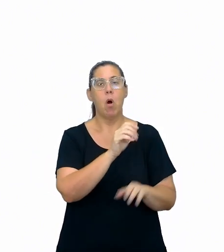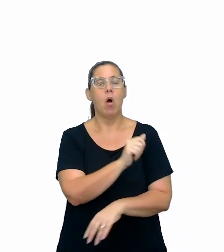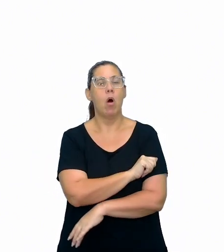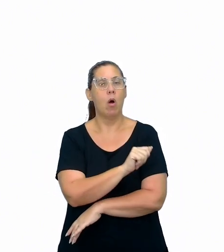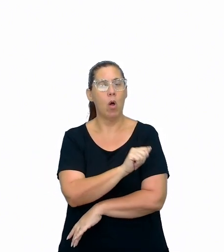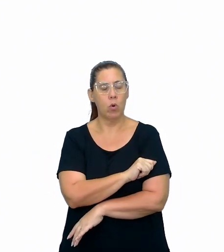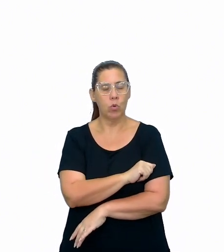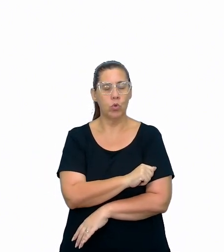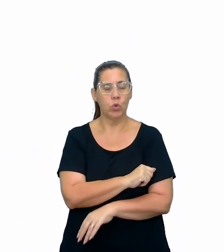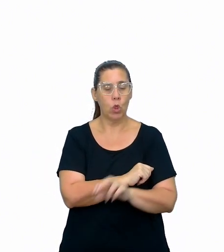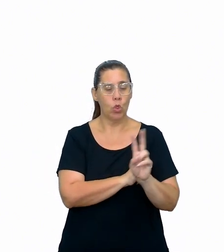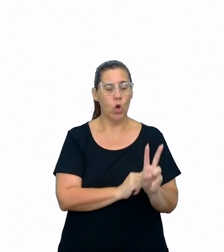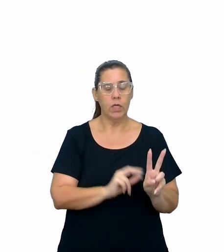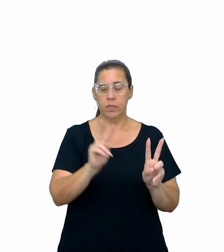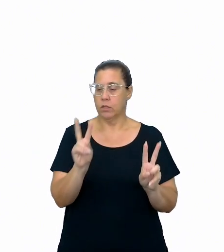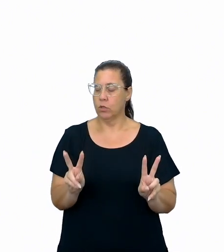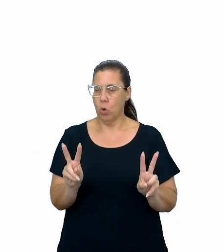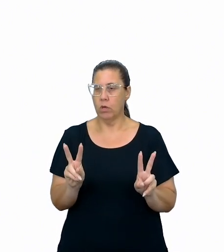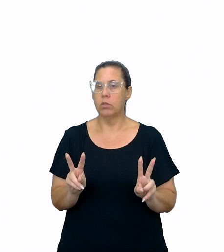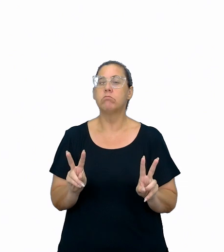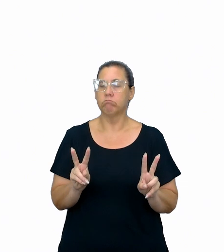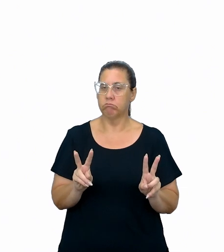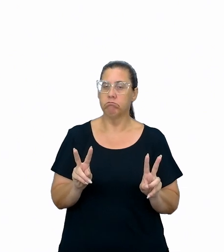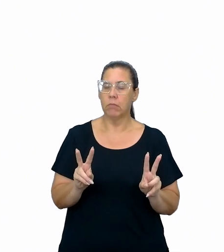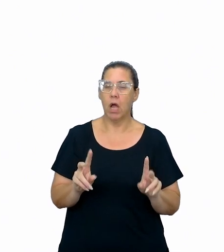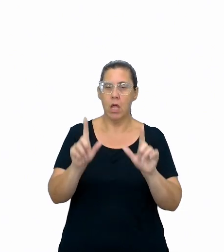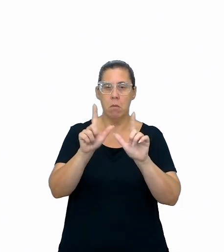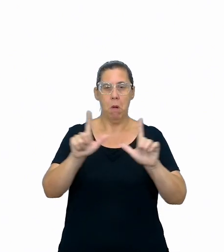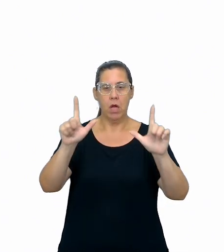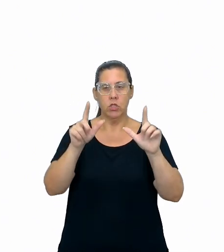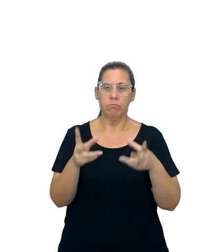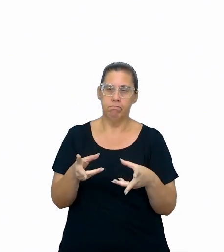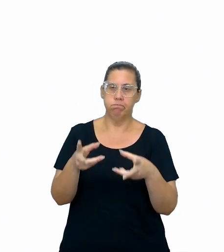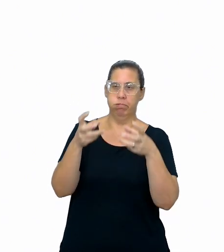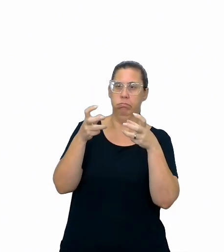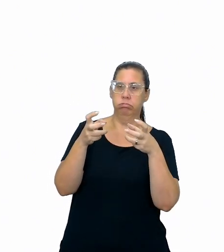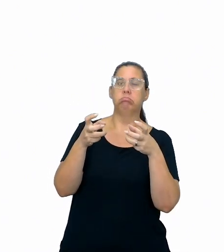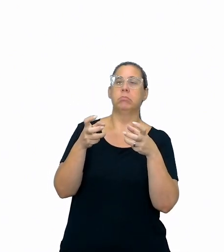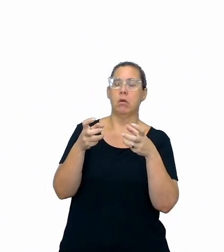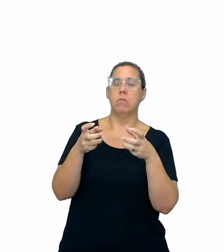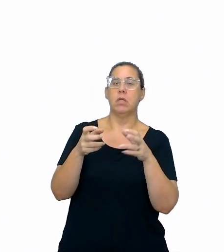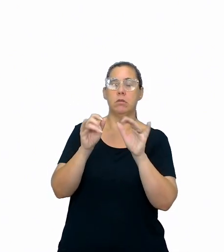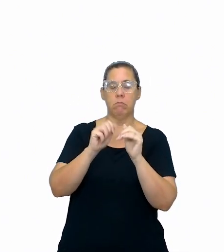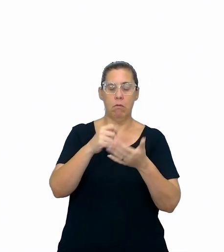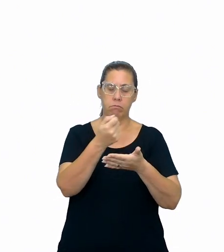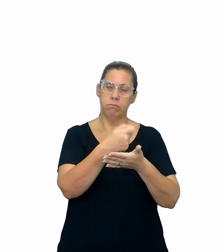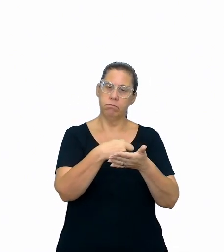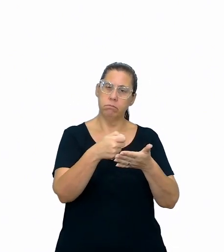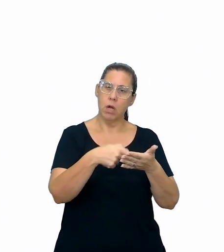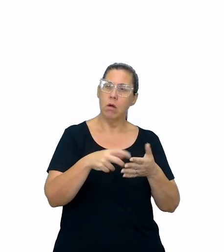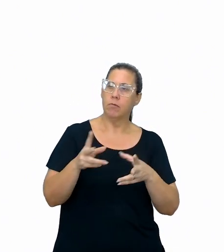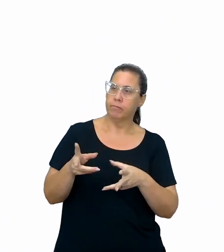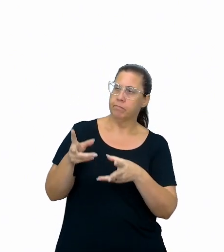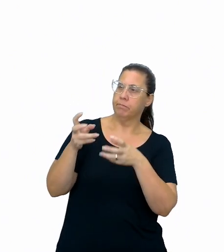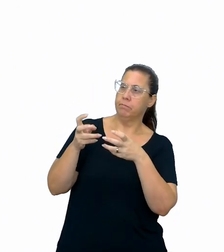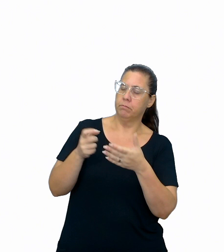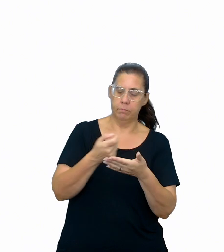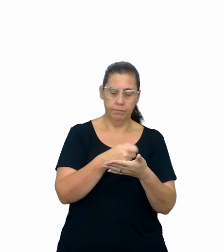em duplas analisem as imagens extraídas de campanhas e escrevam mensagens, né, que cada